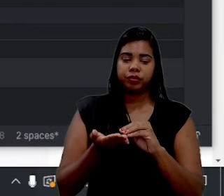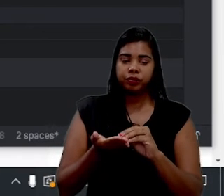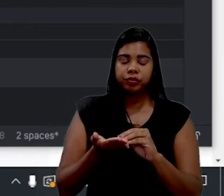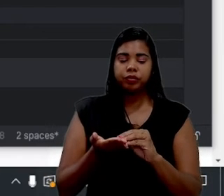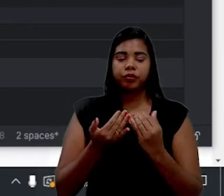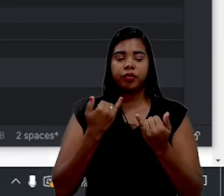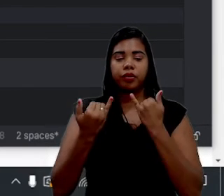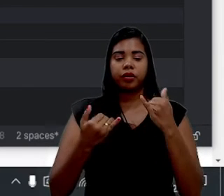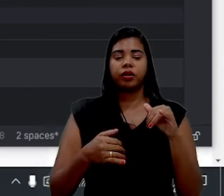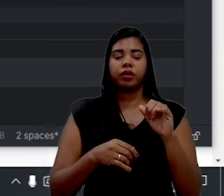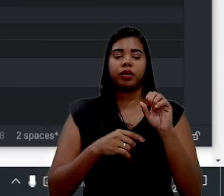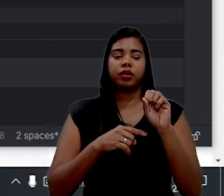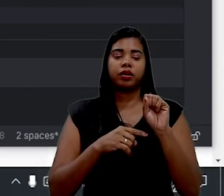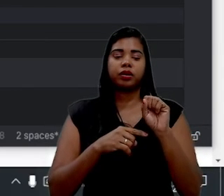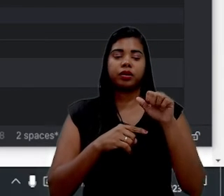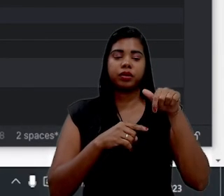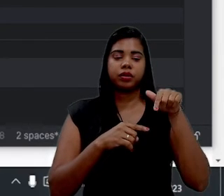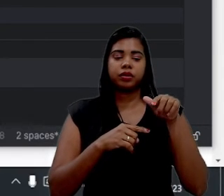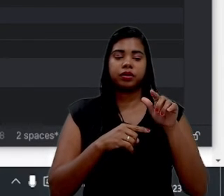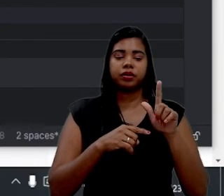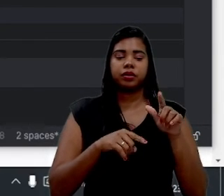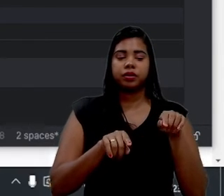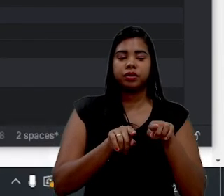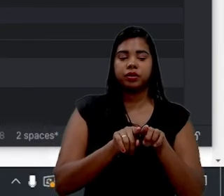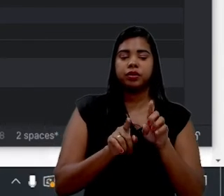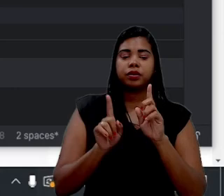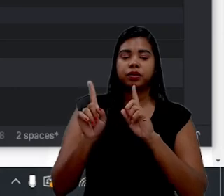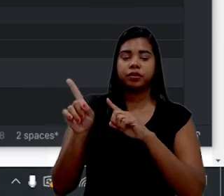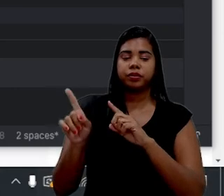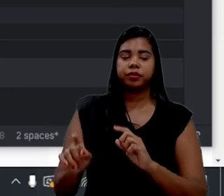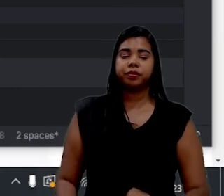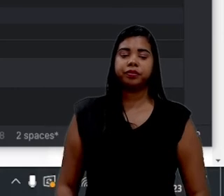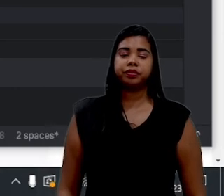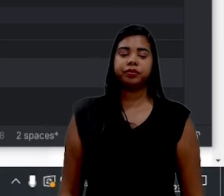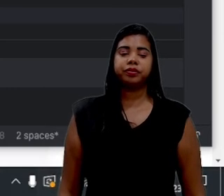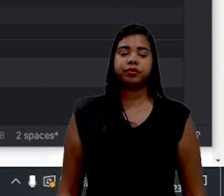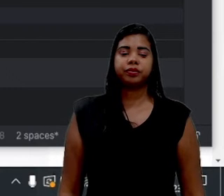SQL, através da modules que a gente criou. Esse